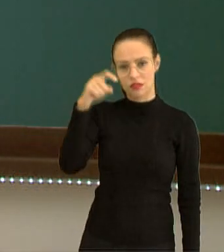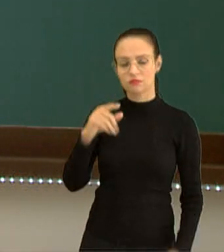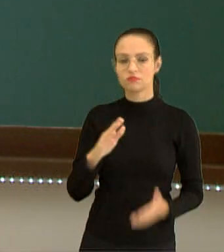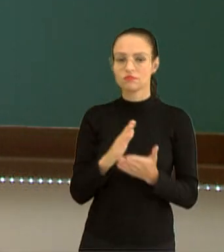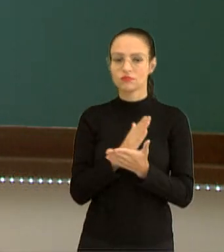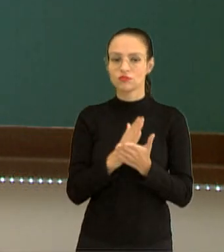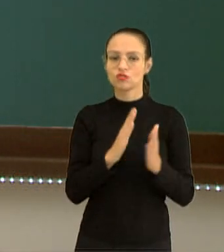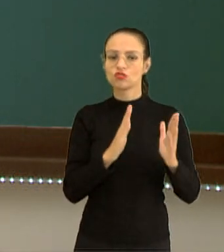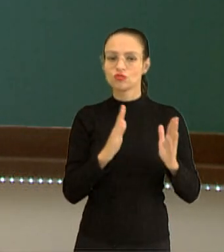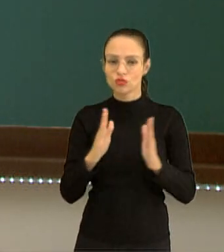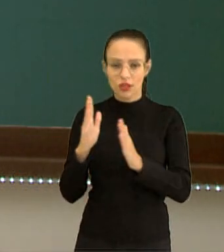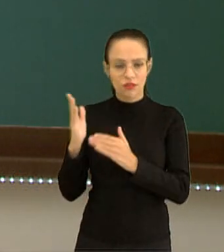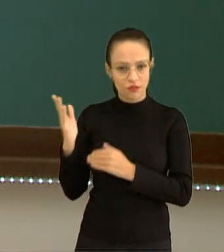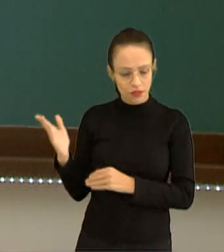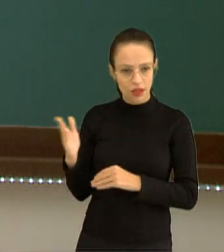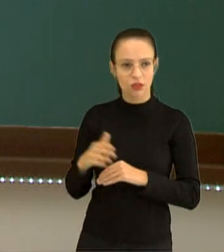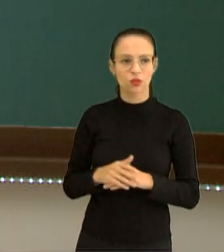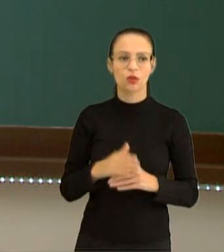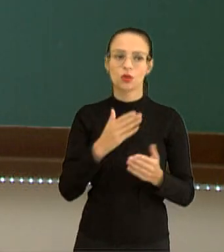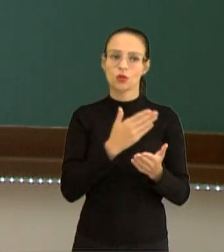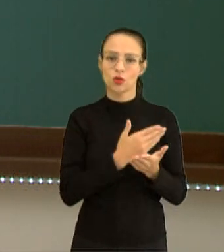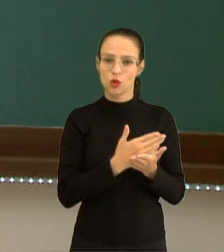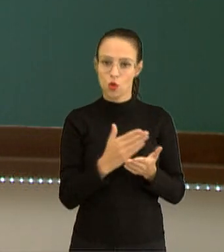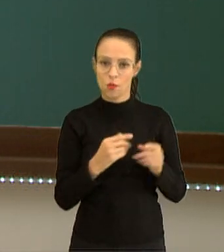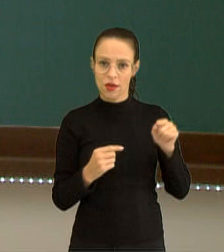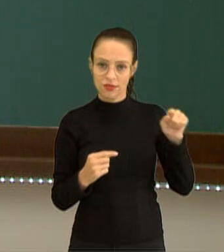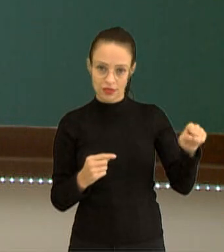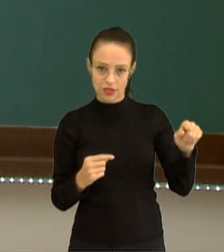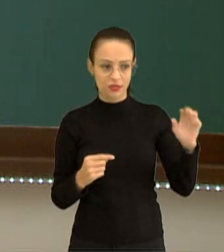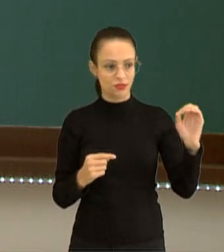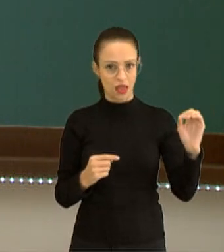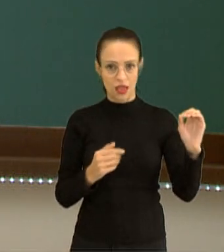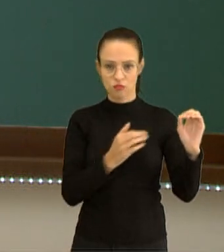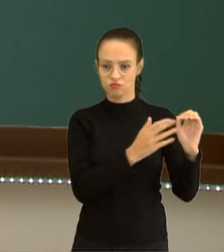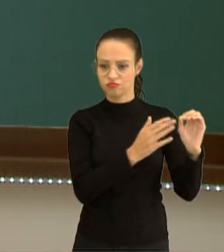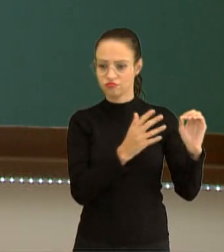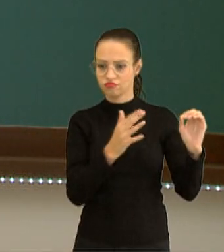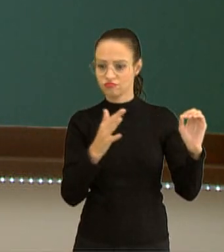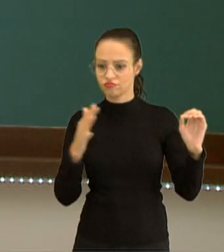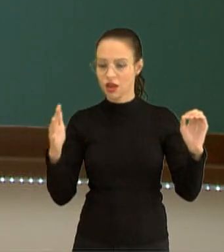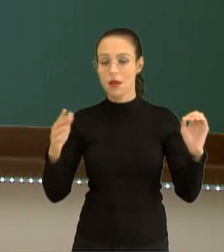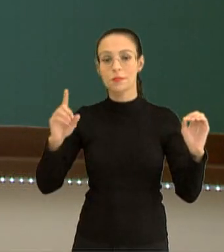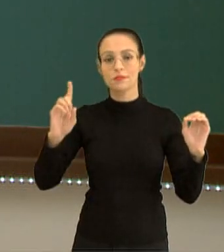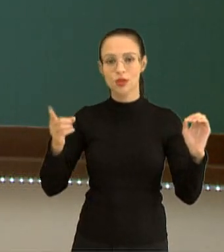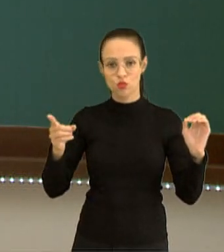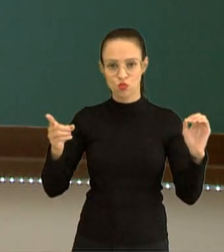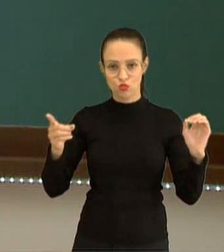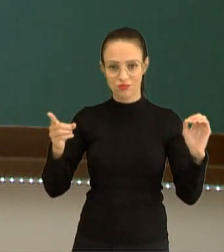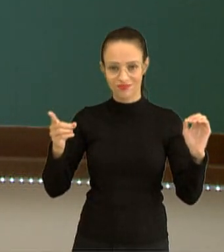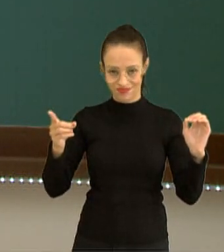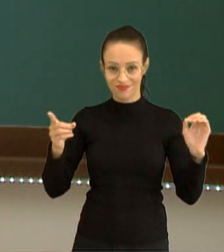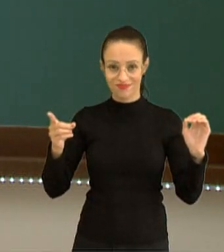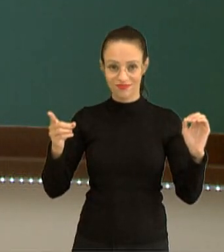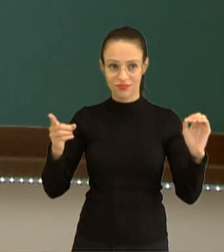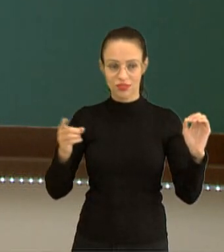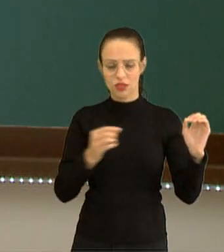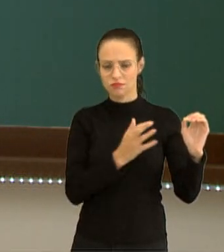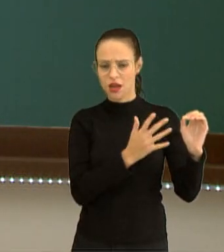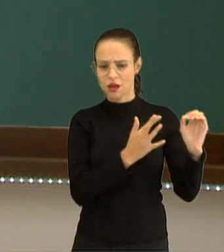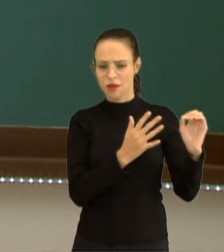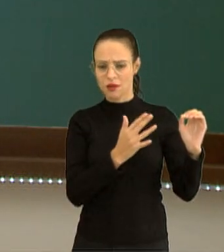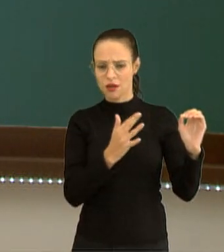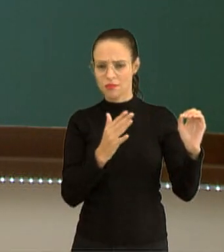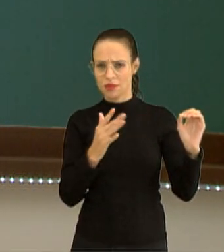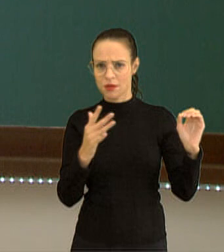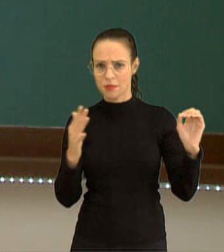intervalo, tá? Que vai, né, que começa aqui em 0 e vai lá até 1000, né? Ele anda ali, vai andando, vai andando. Se você